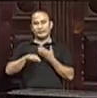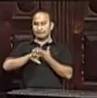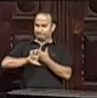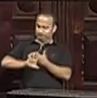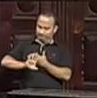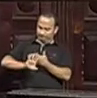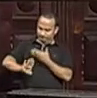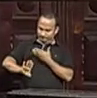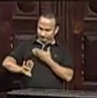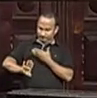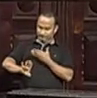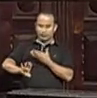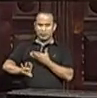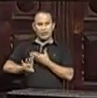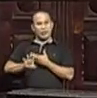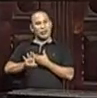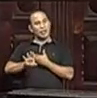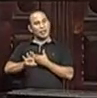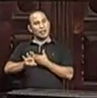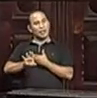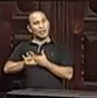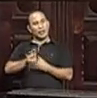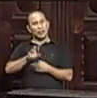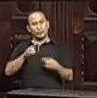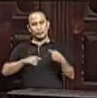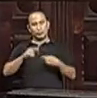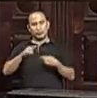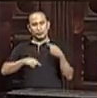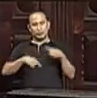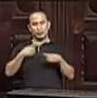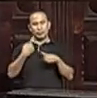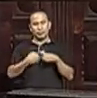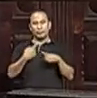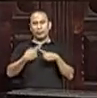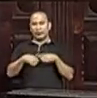afaste da política, porque ele é um